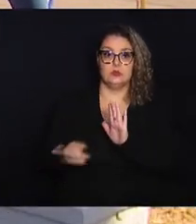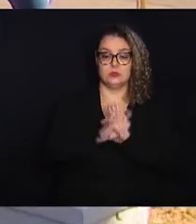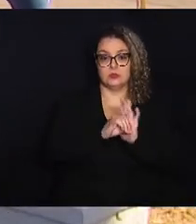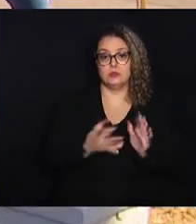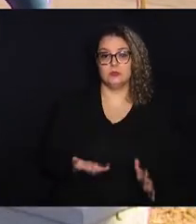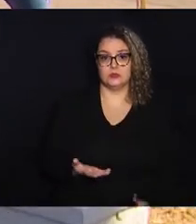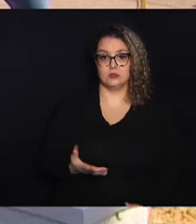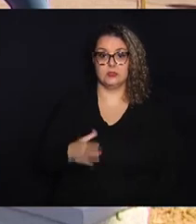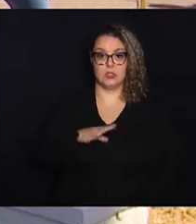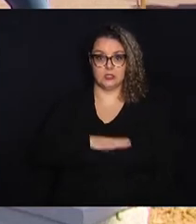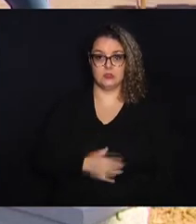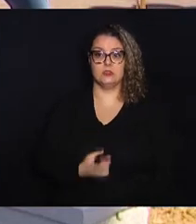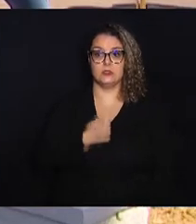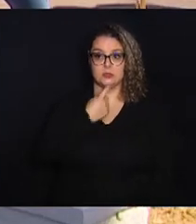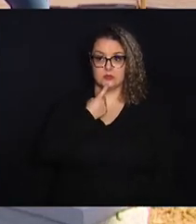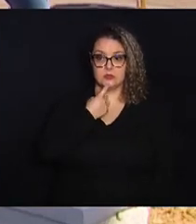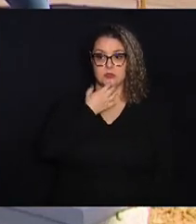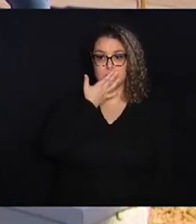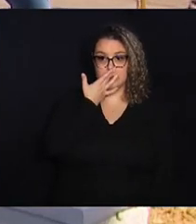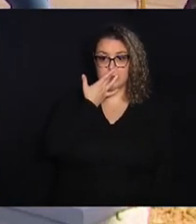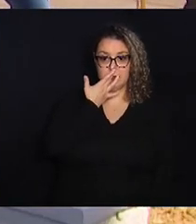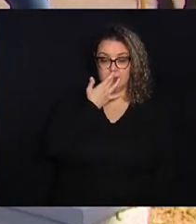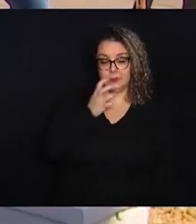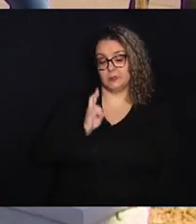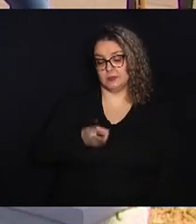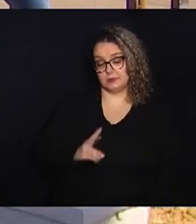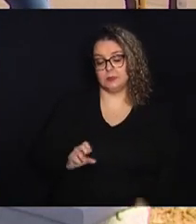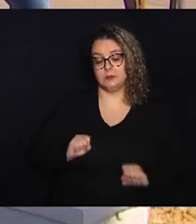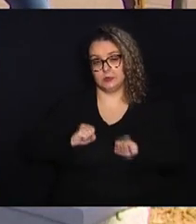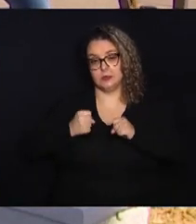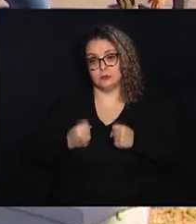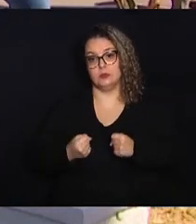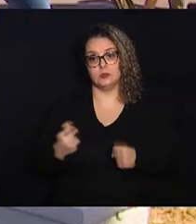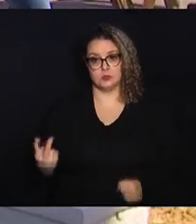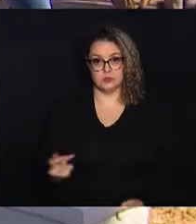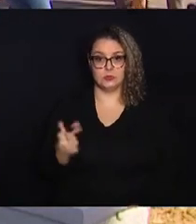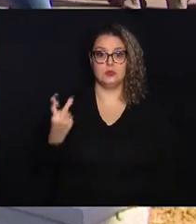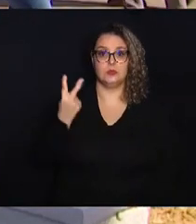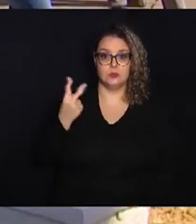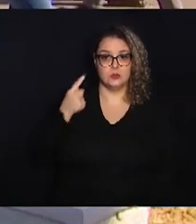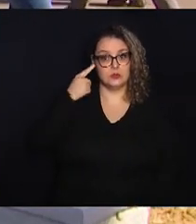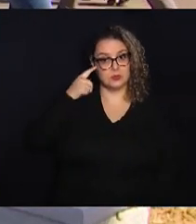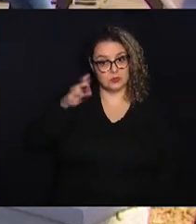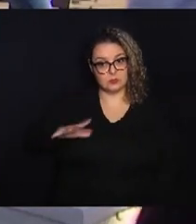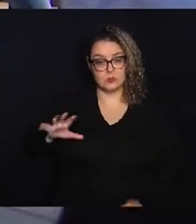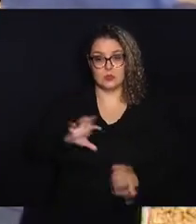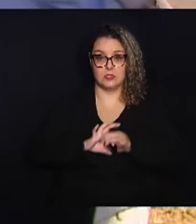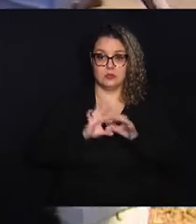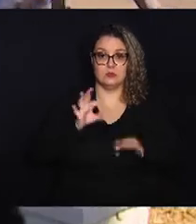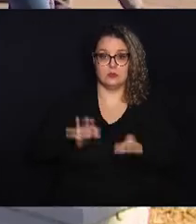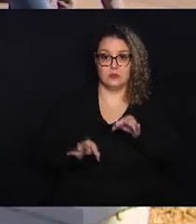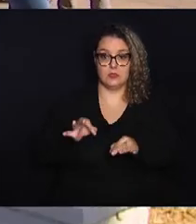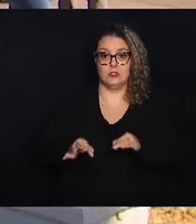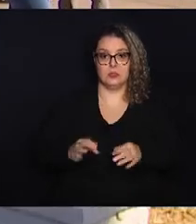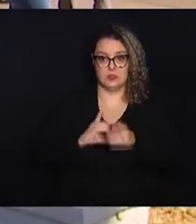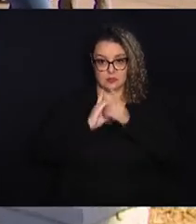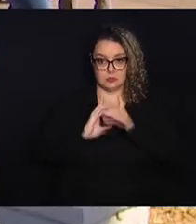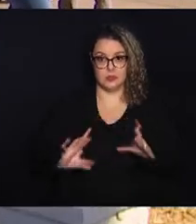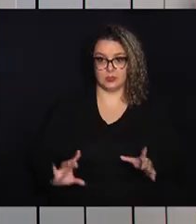da cidade de Campinas, que sempre lutou por esses valorosos ideais de liberdade, justiça e